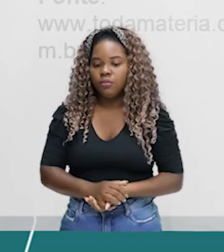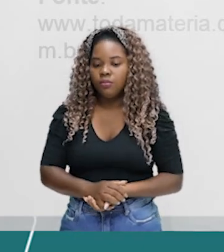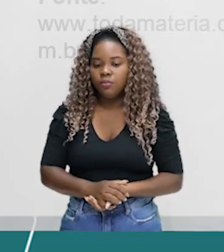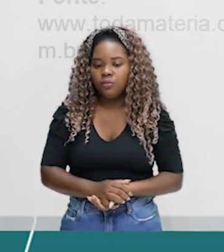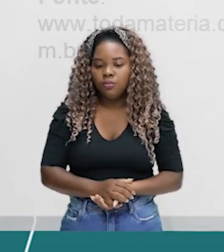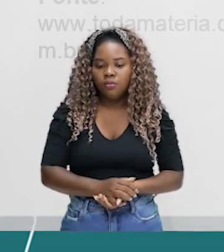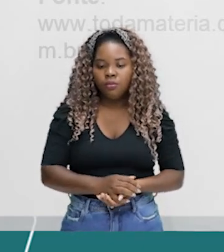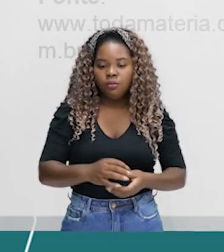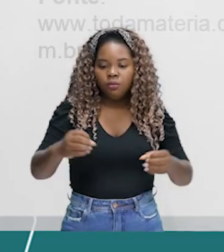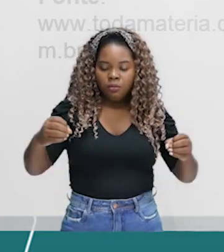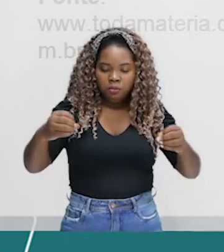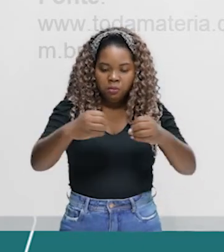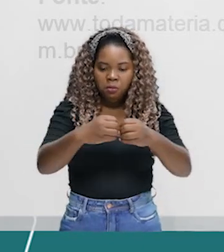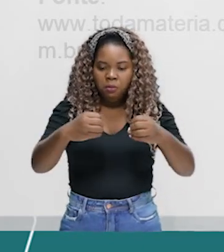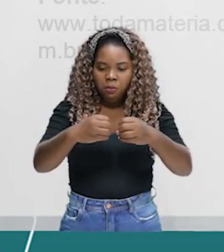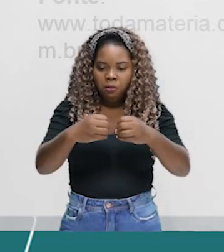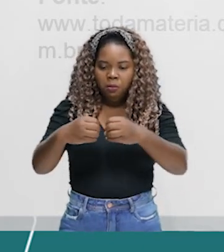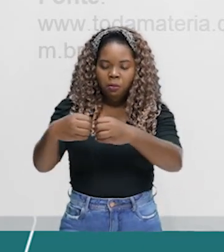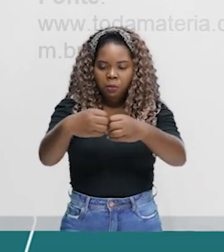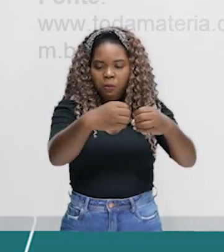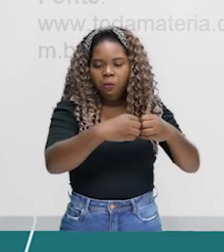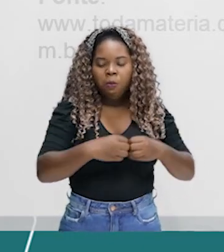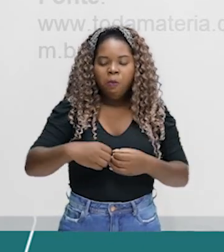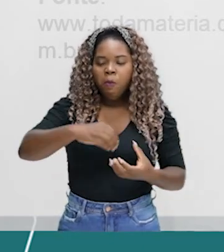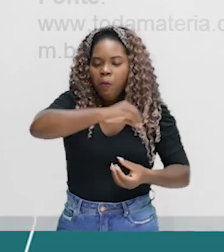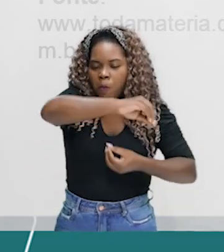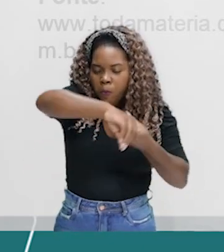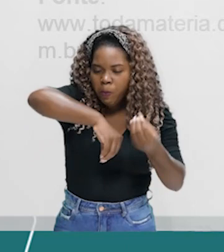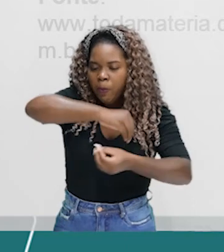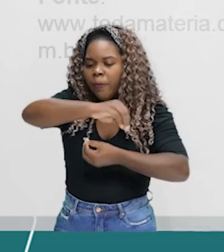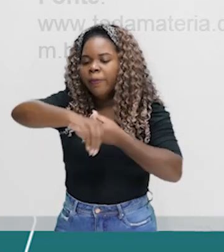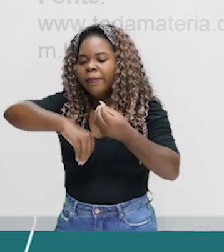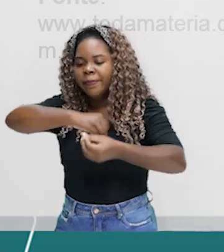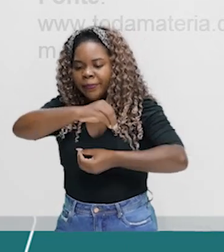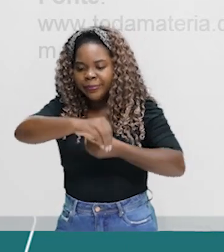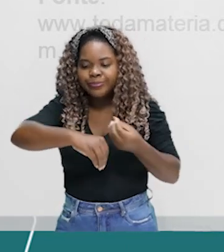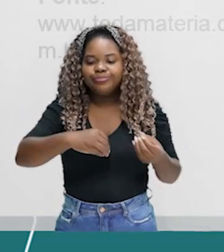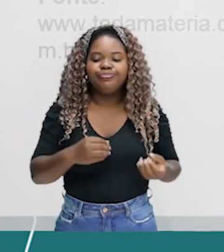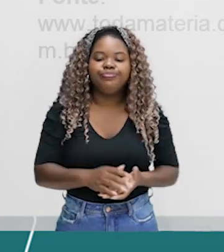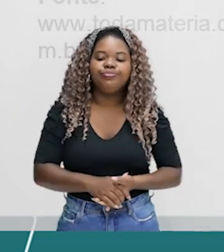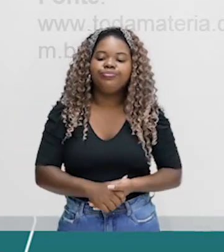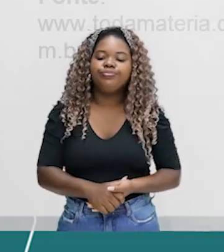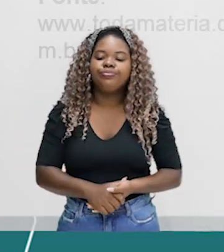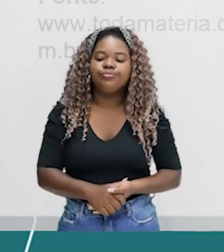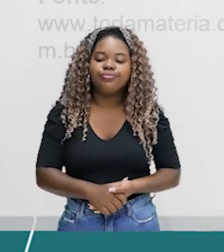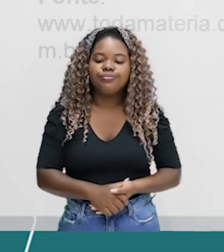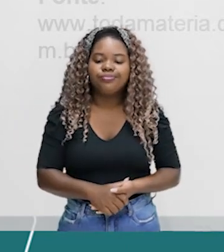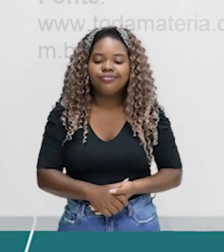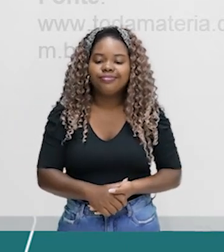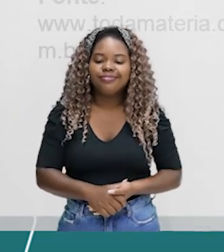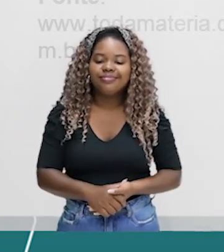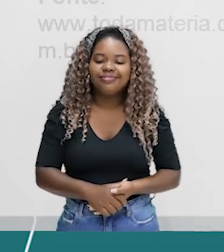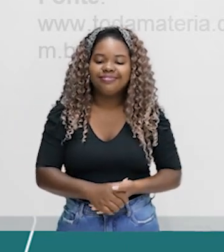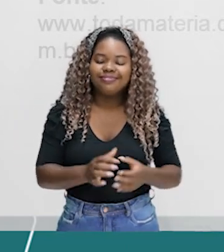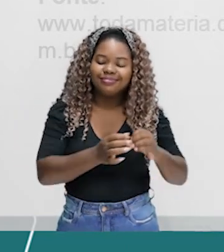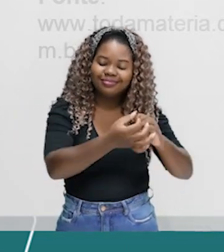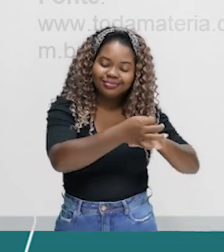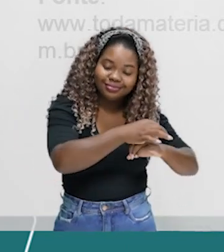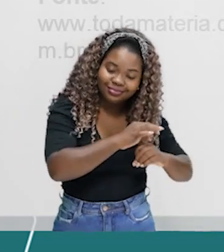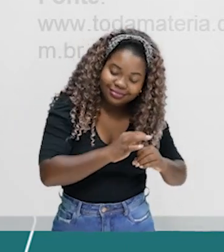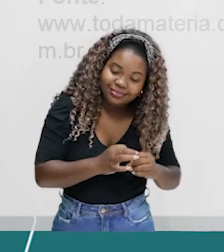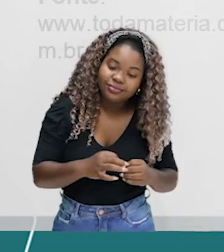quando elas se fundem, né, acontece a reação de fusão nuclear. E forma-se um átomo com